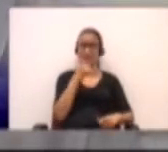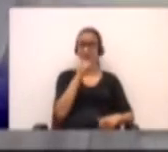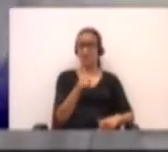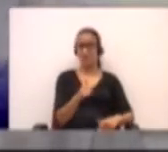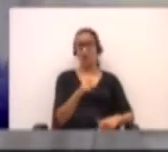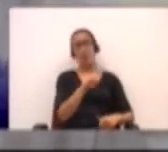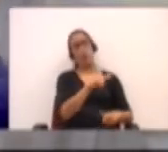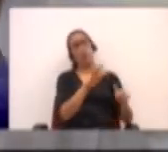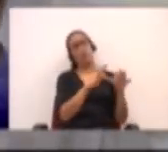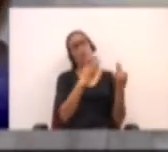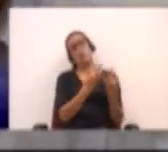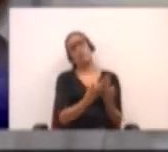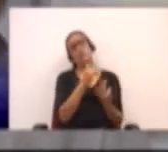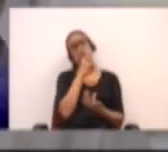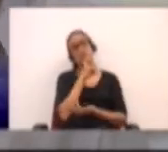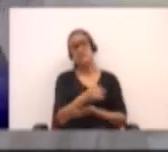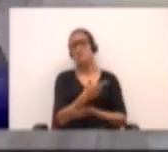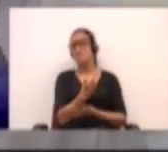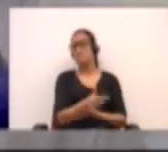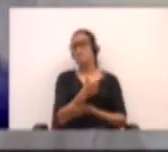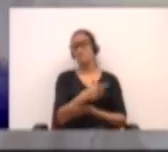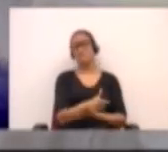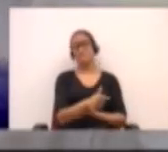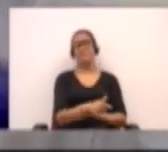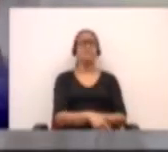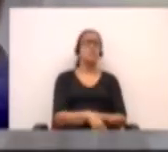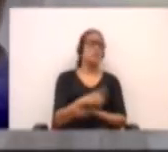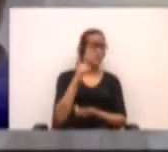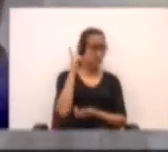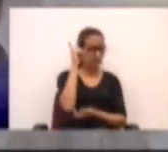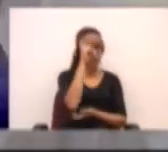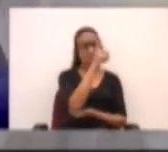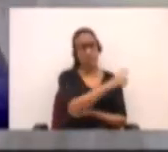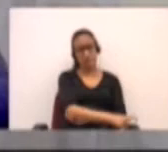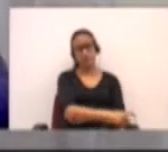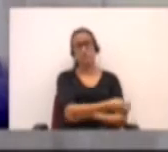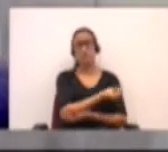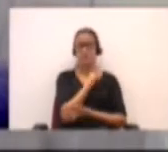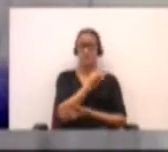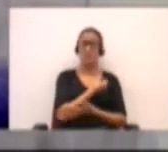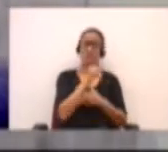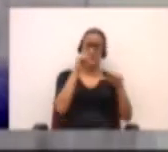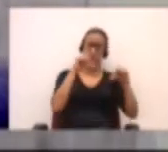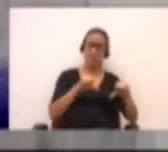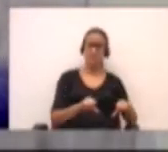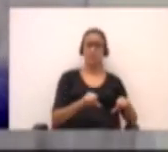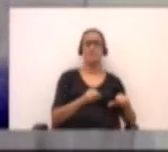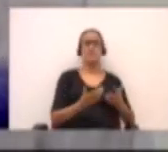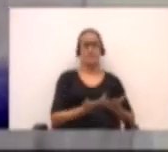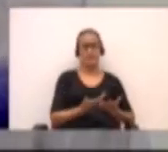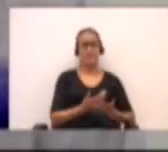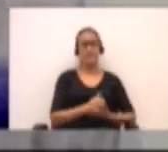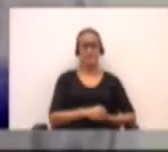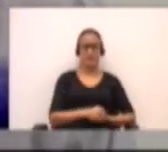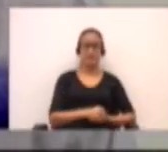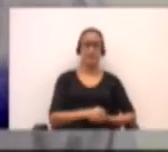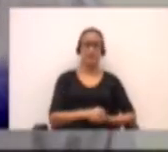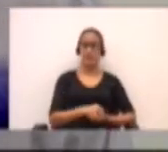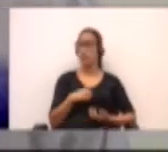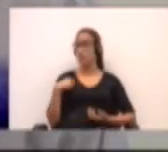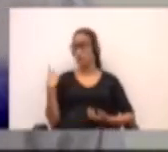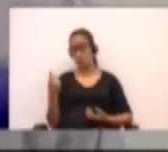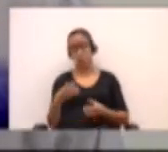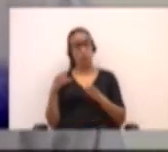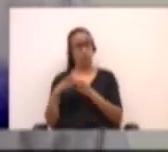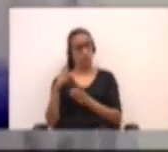energia, na minha opinião, é negar a essas famílias melhores condições de vida. Então, essa bancada já